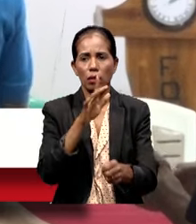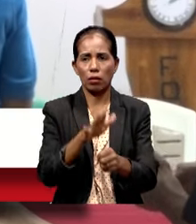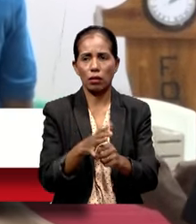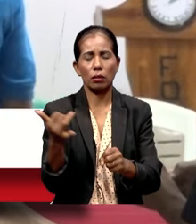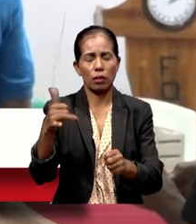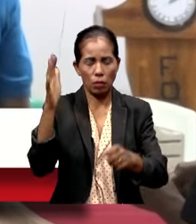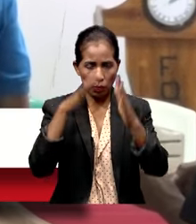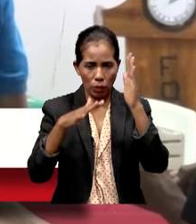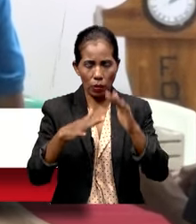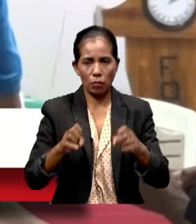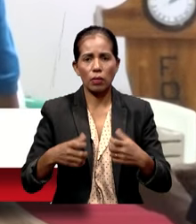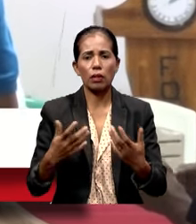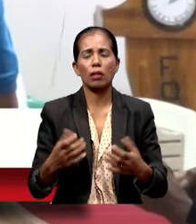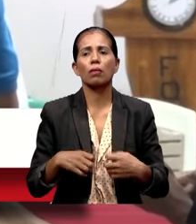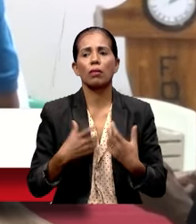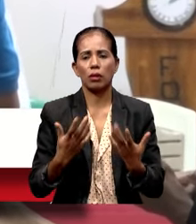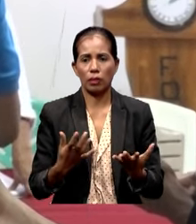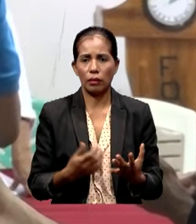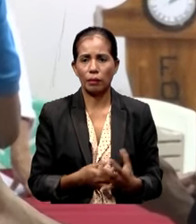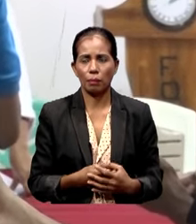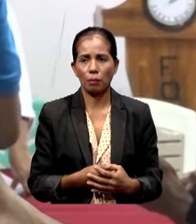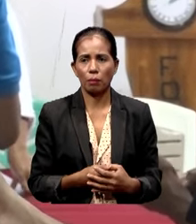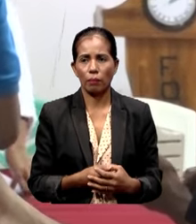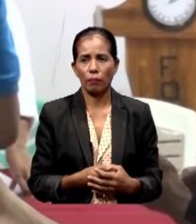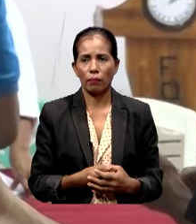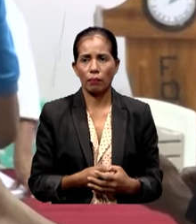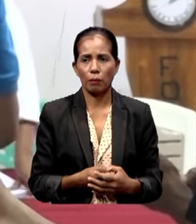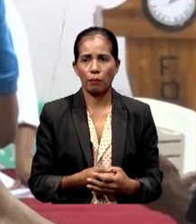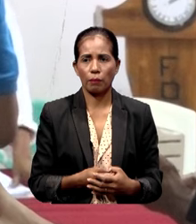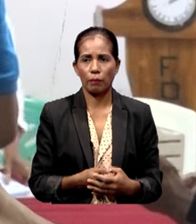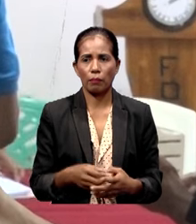ka kanusa? Né? Ita iti ha